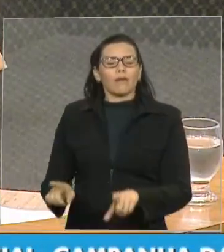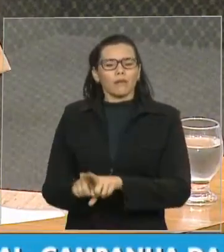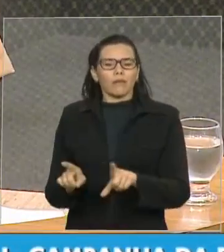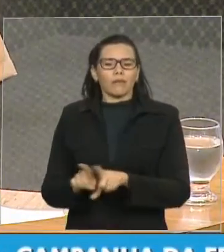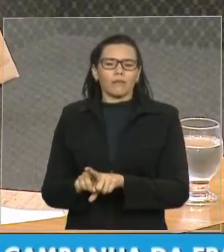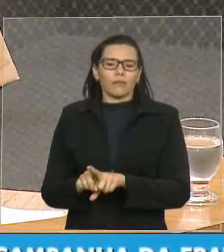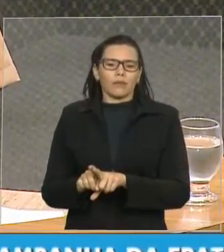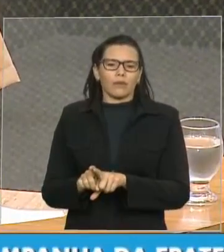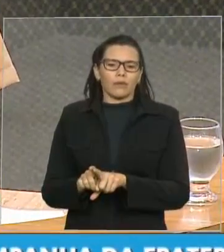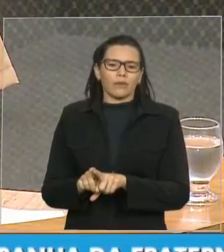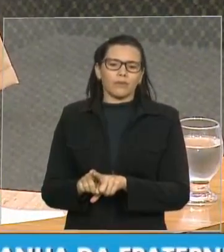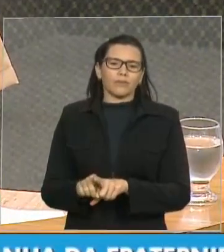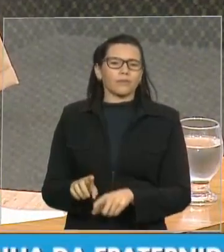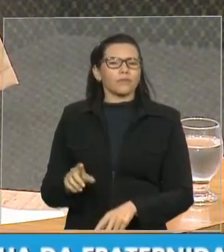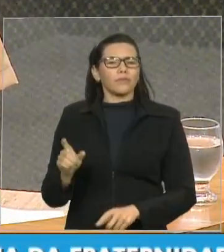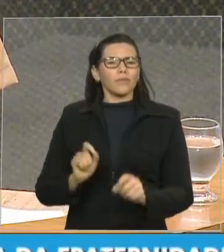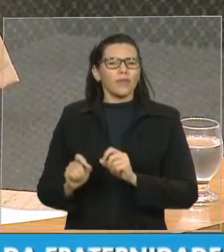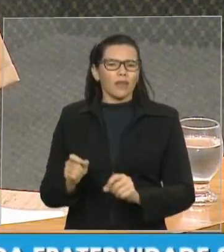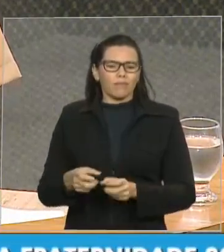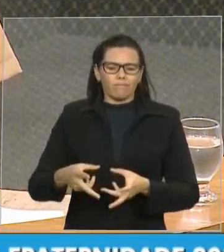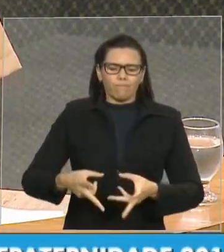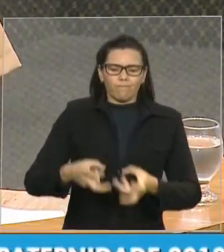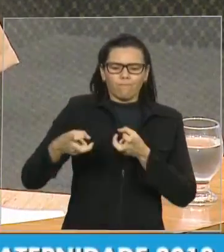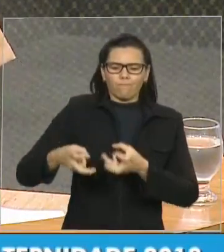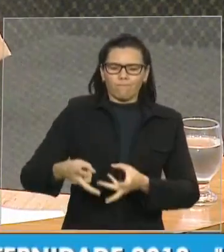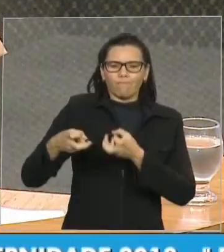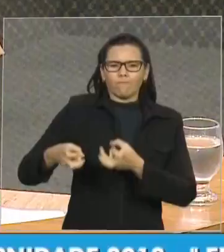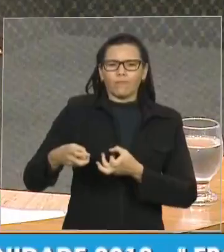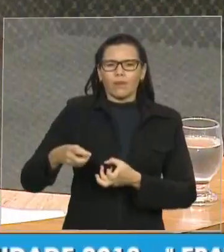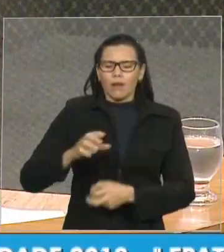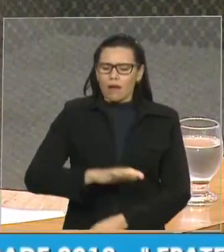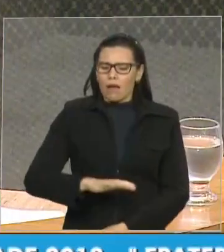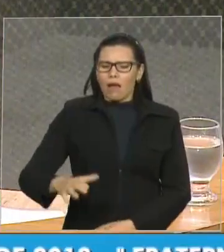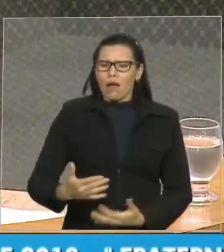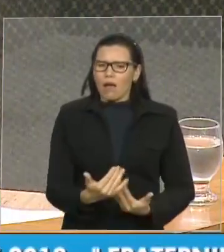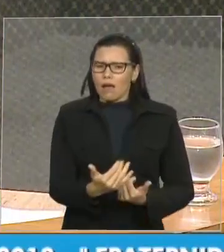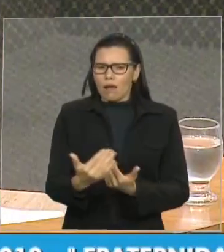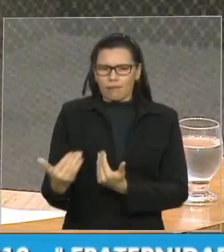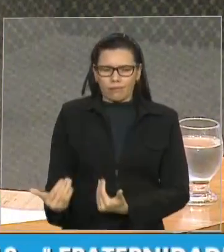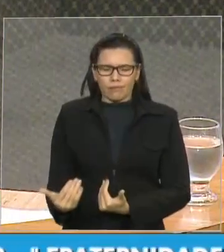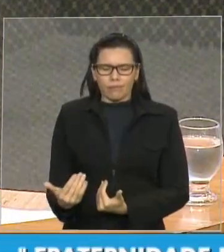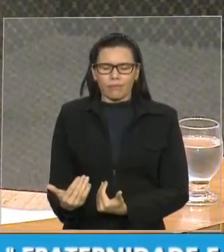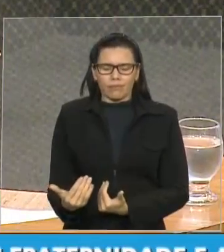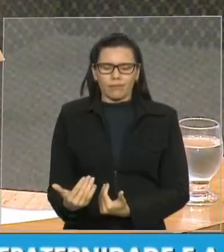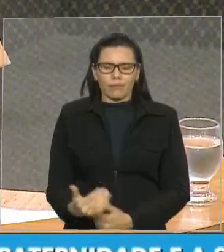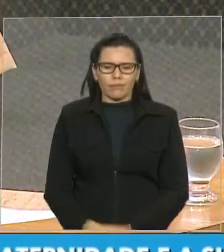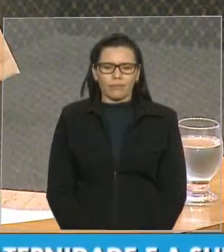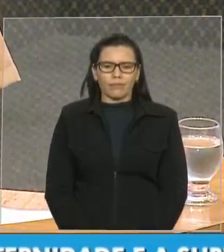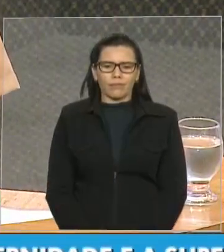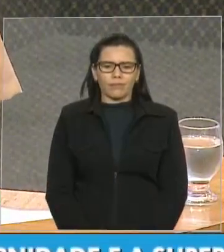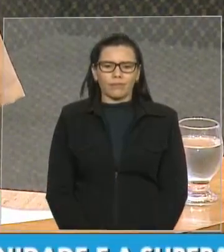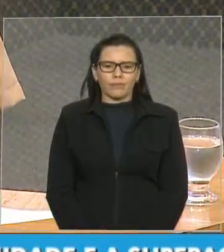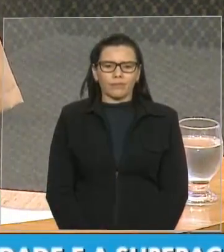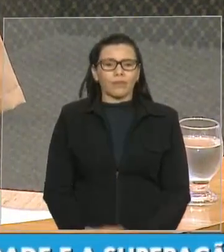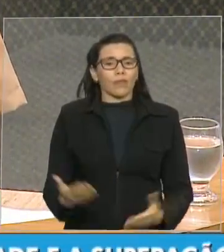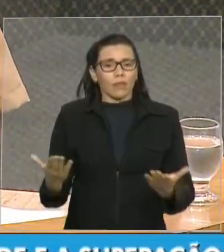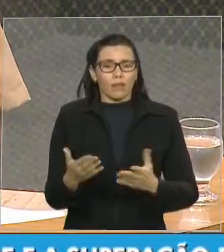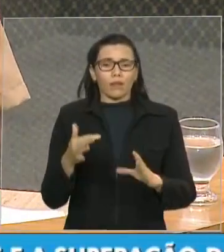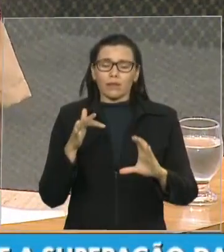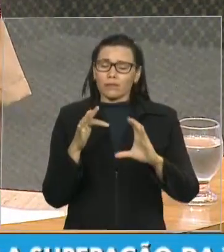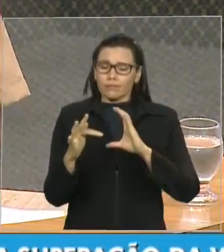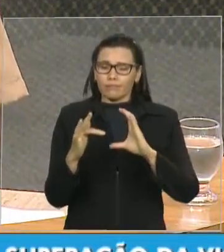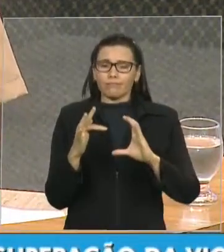da infância e da adolescência. Este ano, a campanha, no momento em que se trabalha